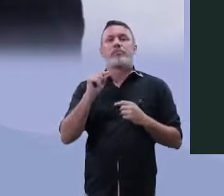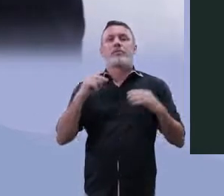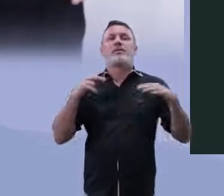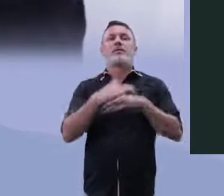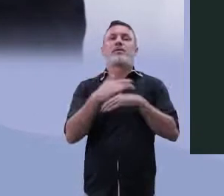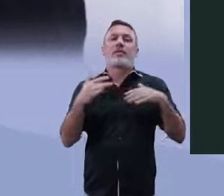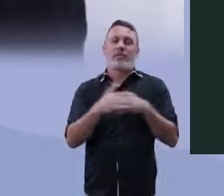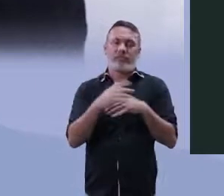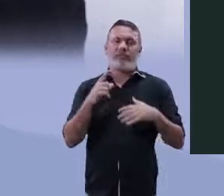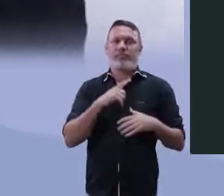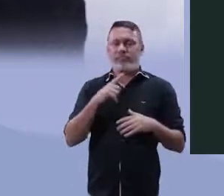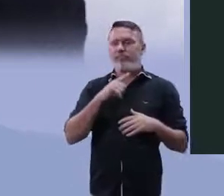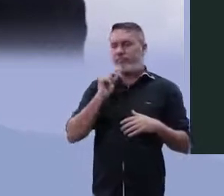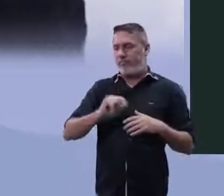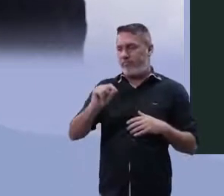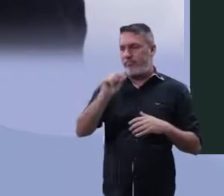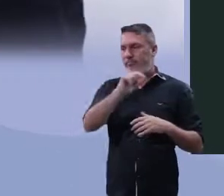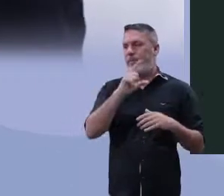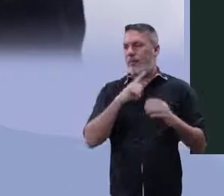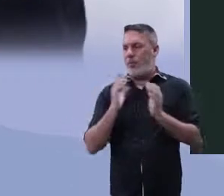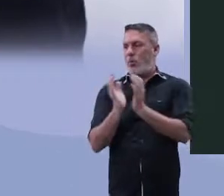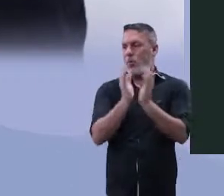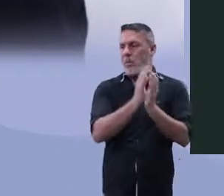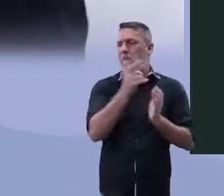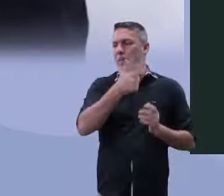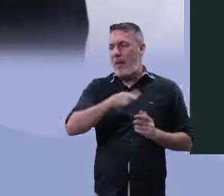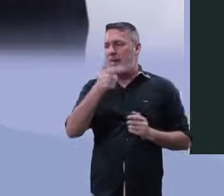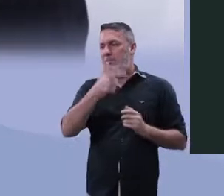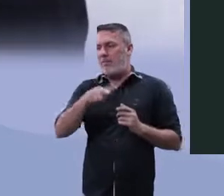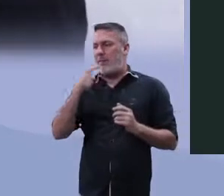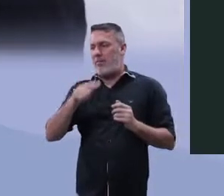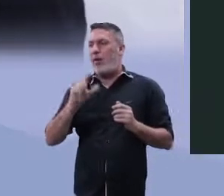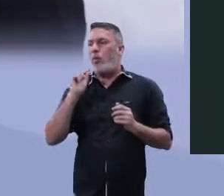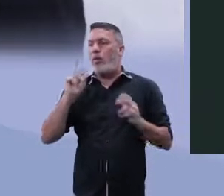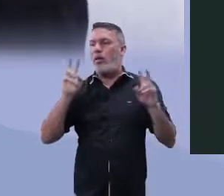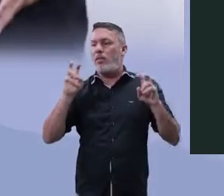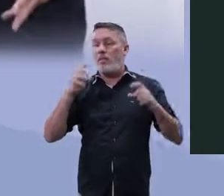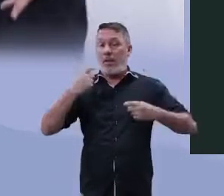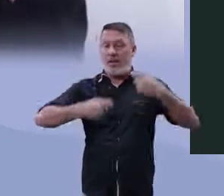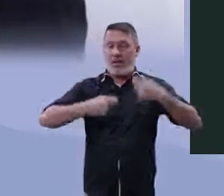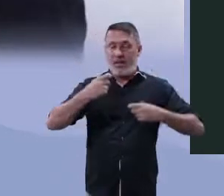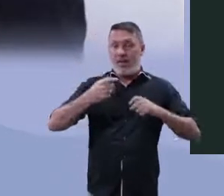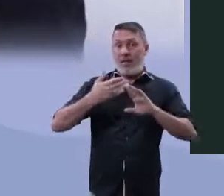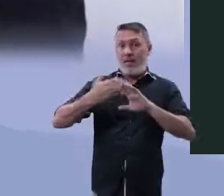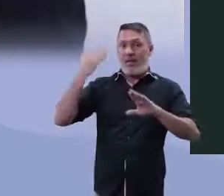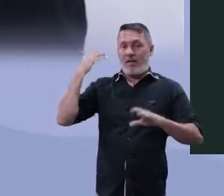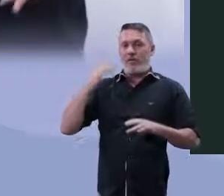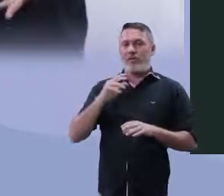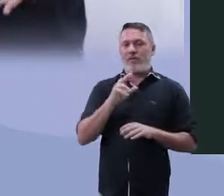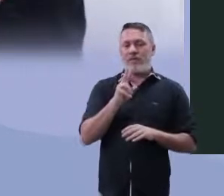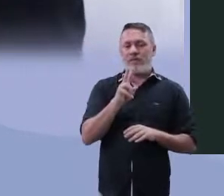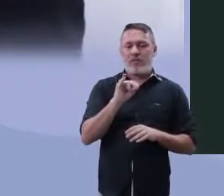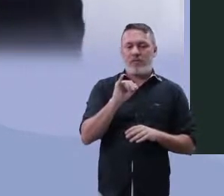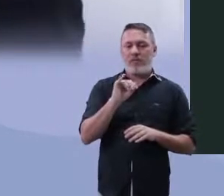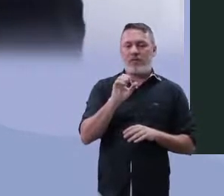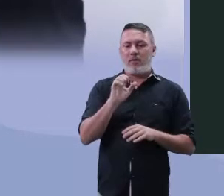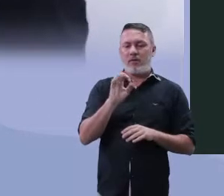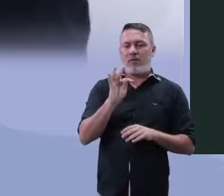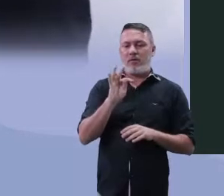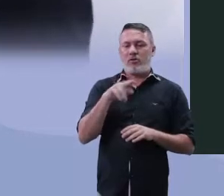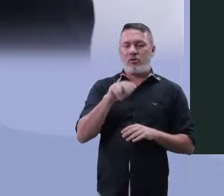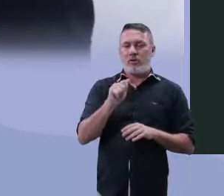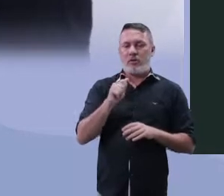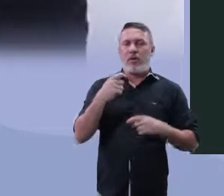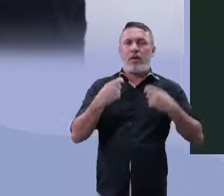os beatniks. Né? Os hippies estão associados diretamente à Guerra do Vietnã. Então, assim que a guerra acaba, o movimento